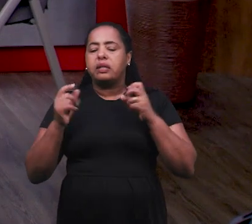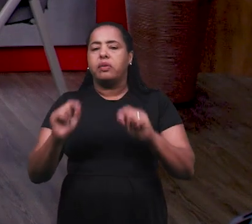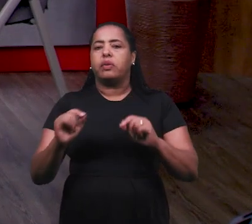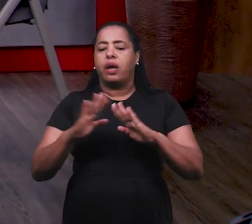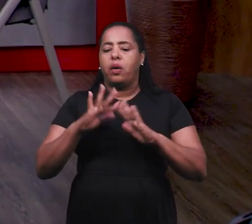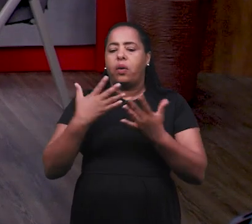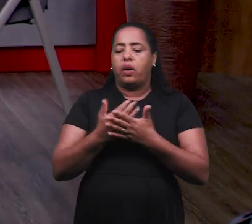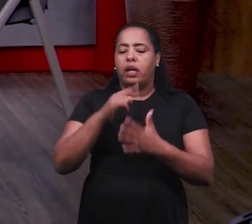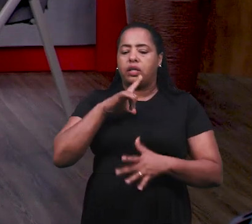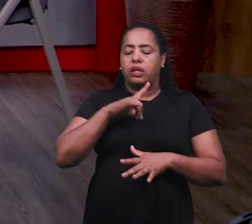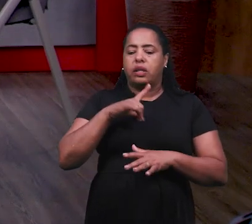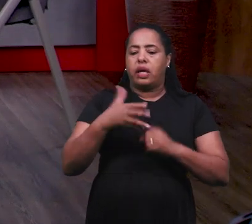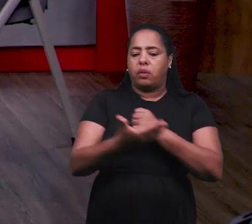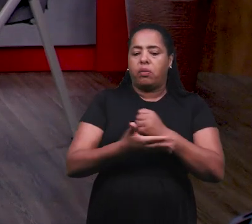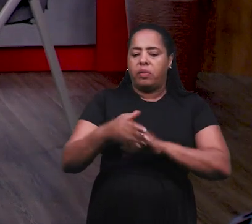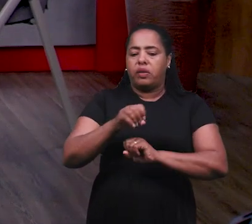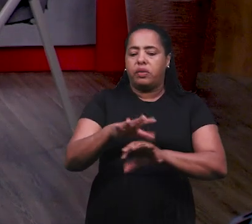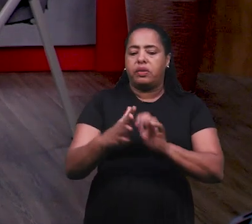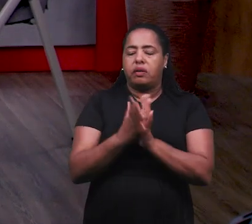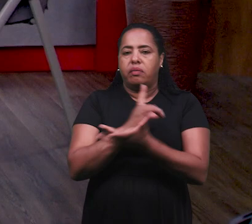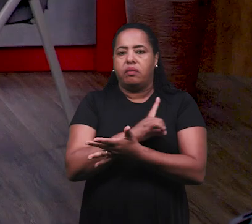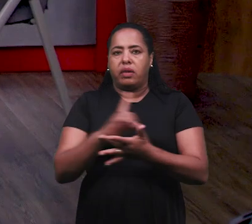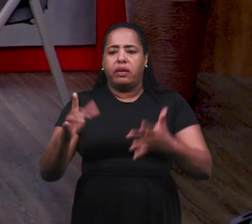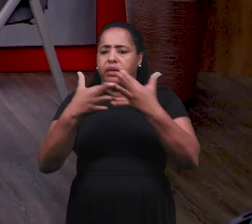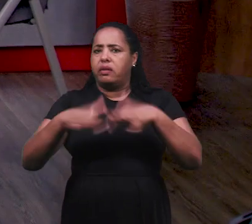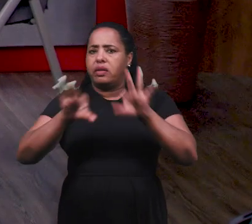o ambiente de uma operação extraordinária de Deus. Verdade.